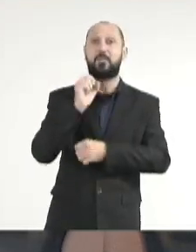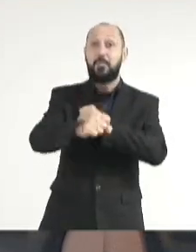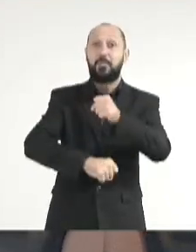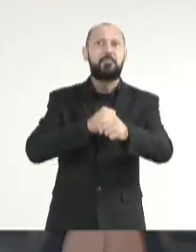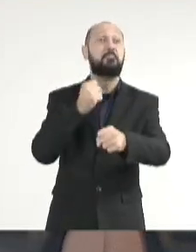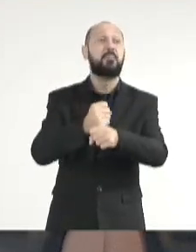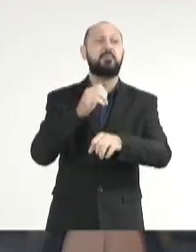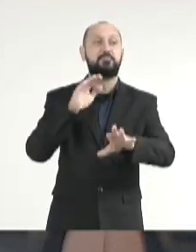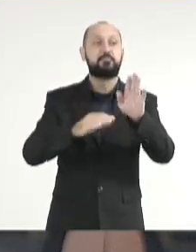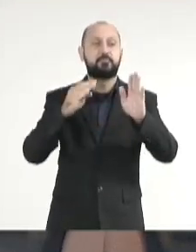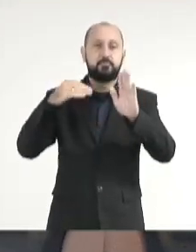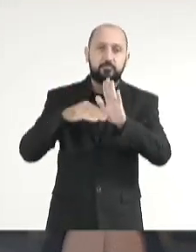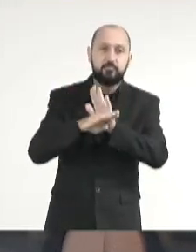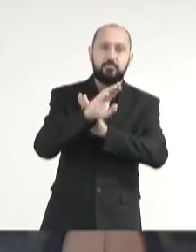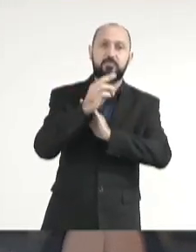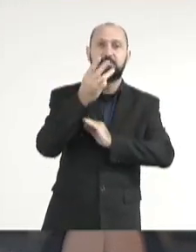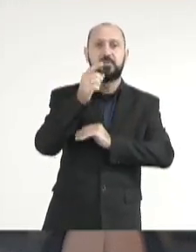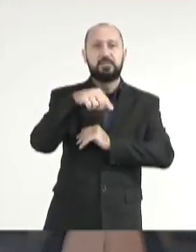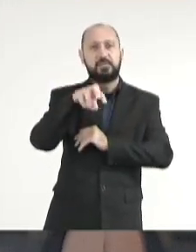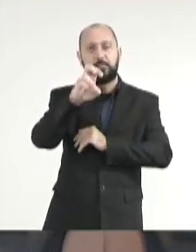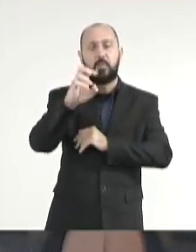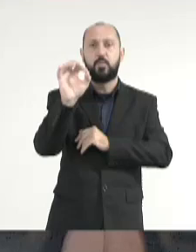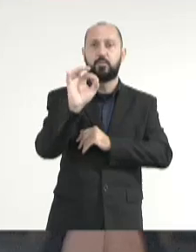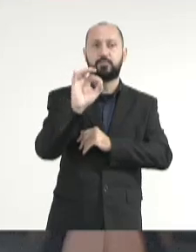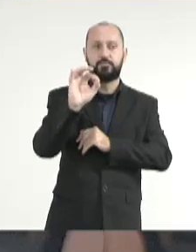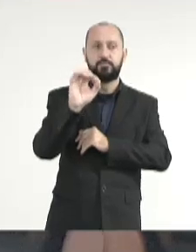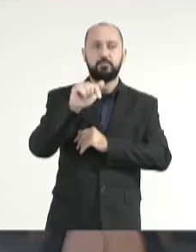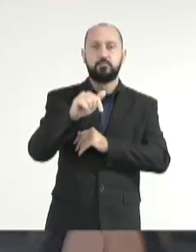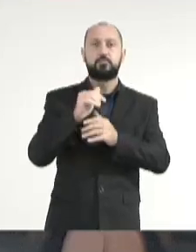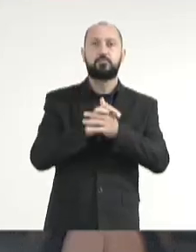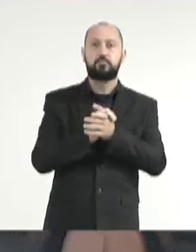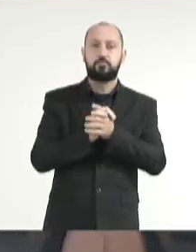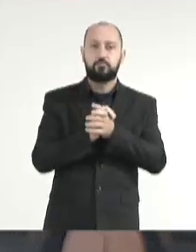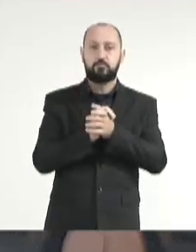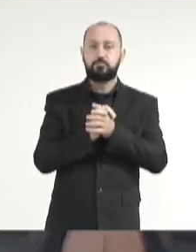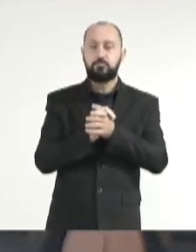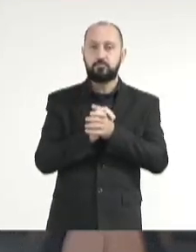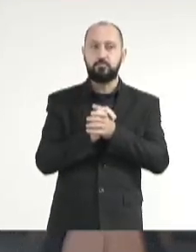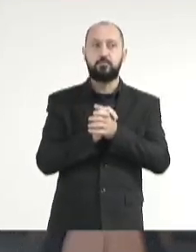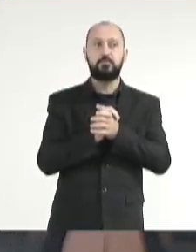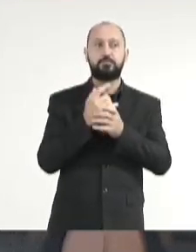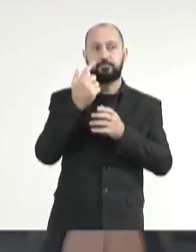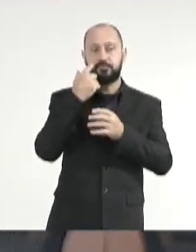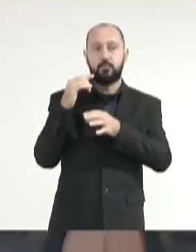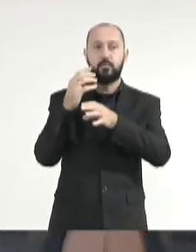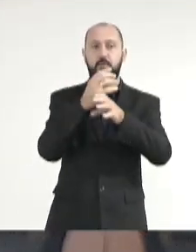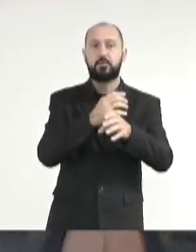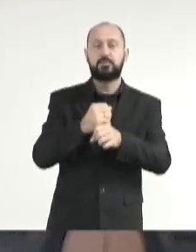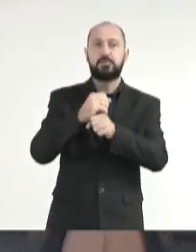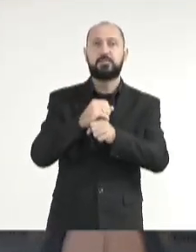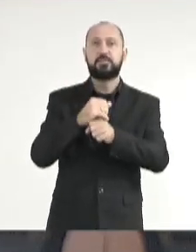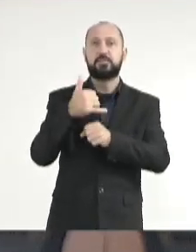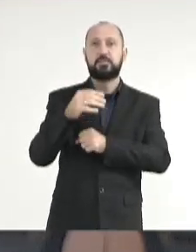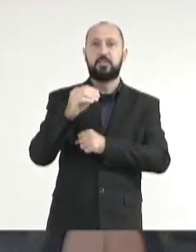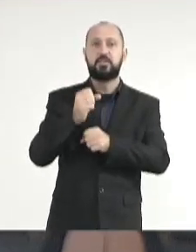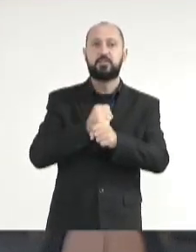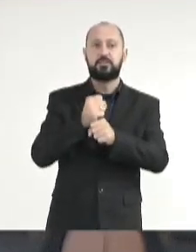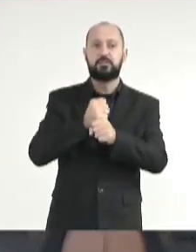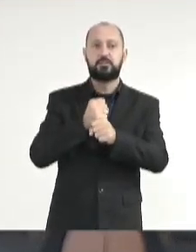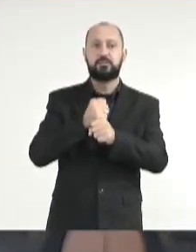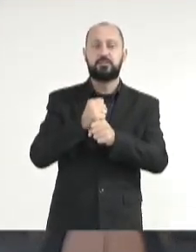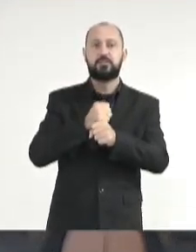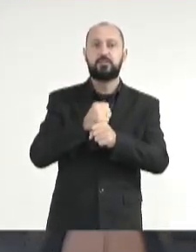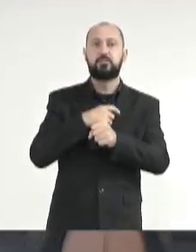um crescimento de mais ou menos 3,5%, Gustavo, se comparado a esse ano. Se a gente pegar, inclusive, em 10 anos, o orçamento do